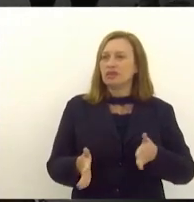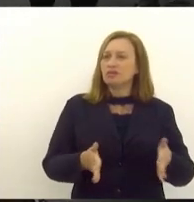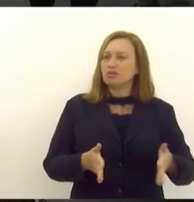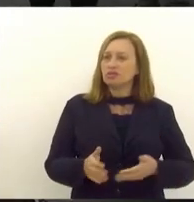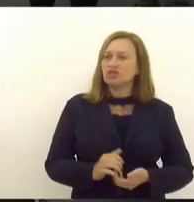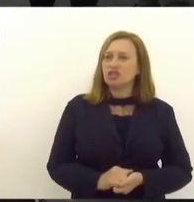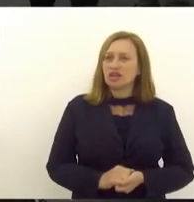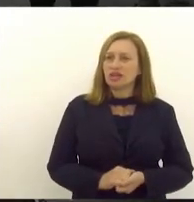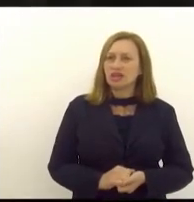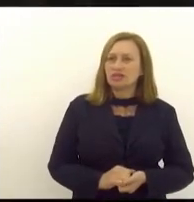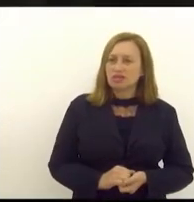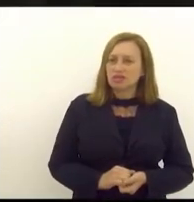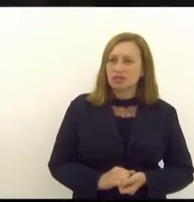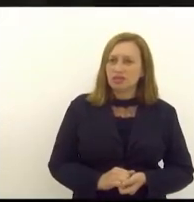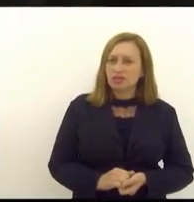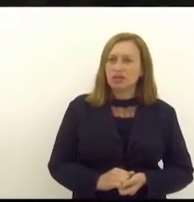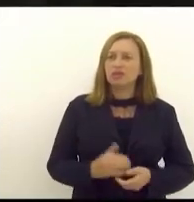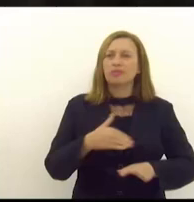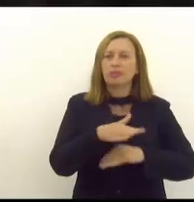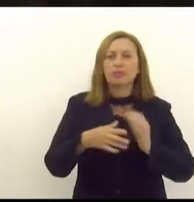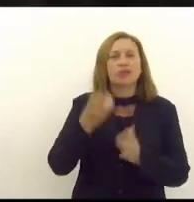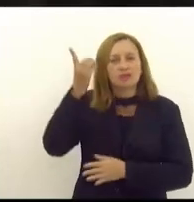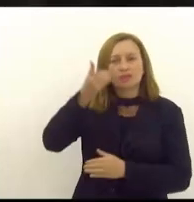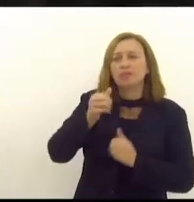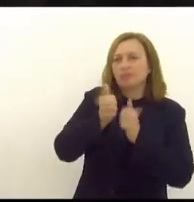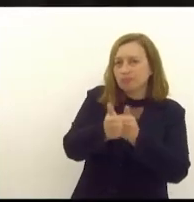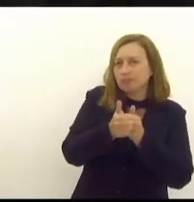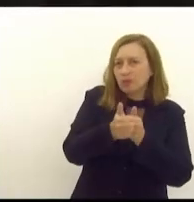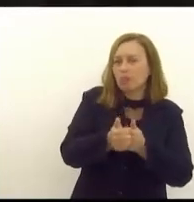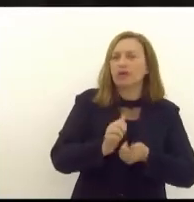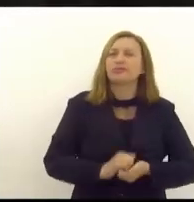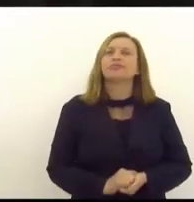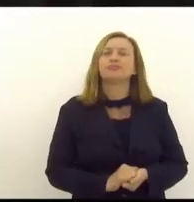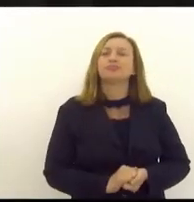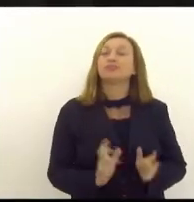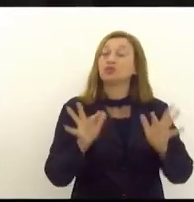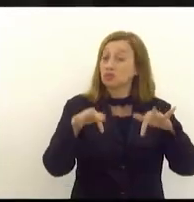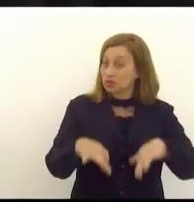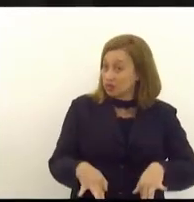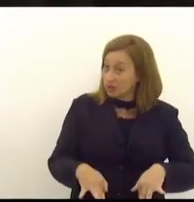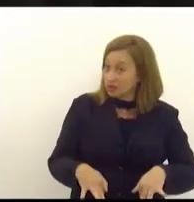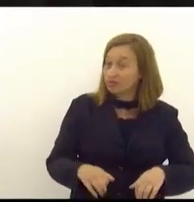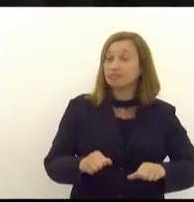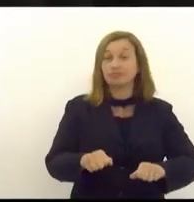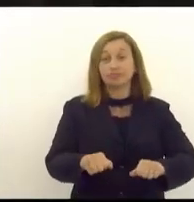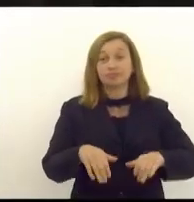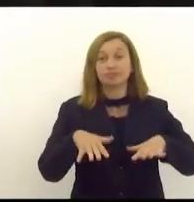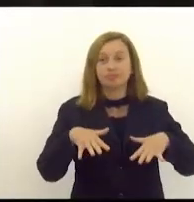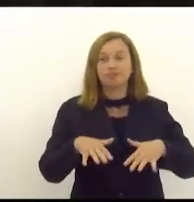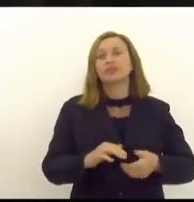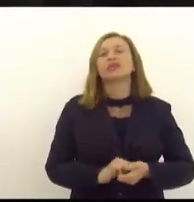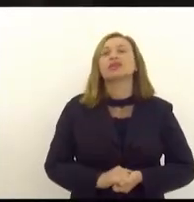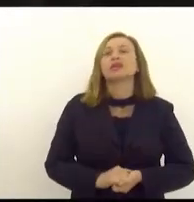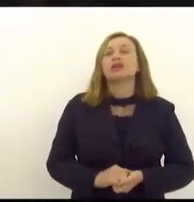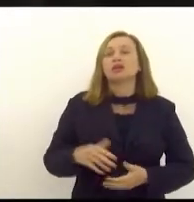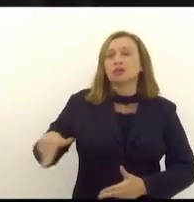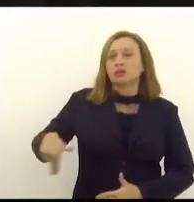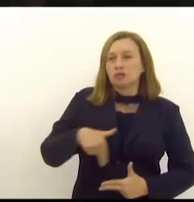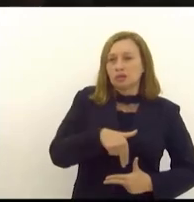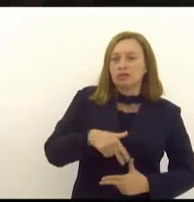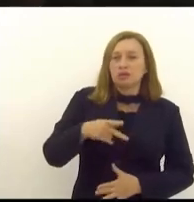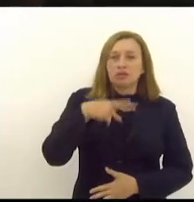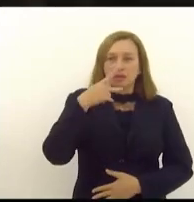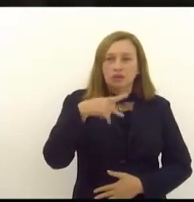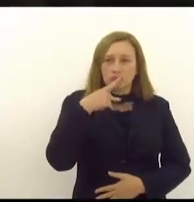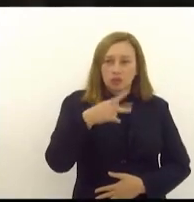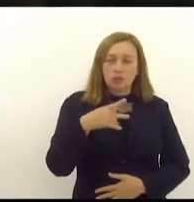boa tarde aos deputados e deputados que ainda acompanham ao final desta sessão eu subo nessa Tribuna para falar